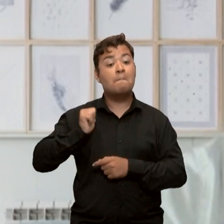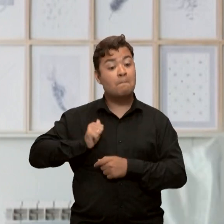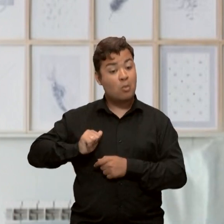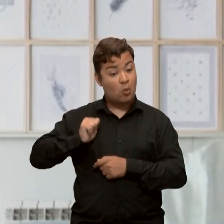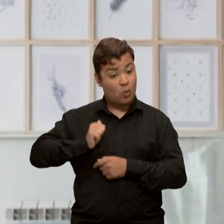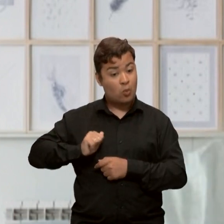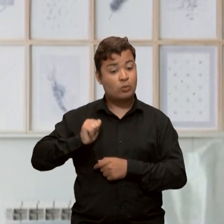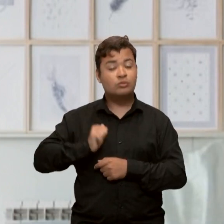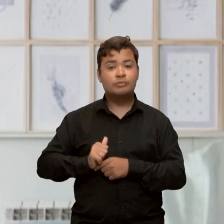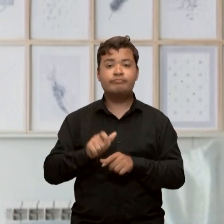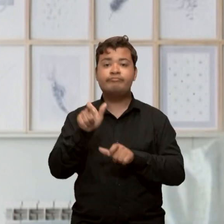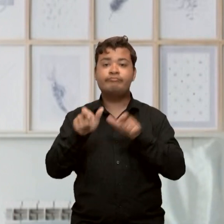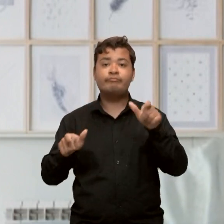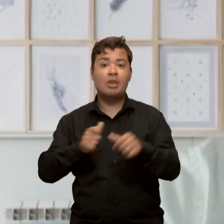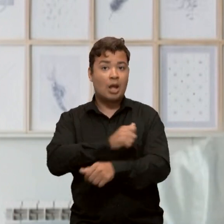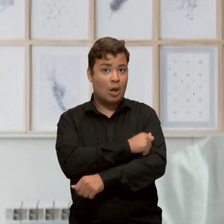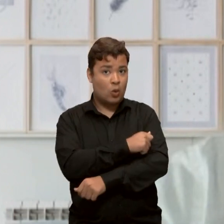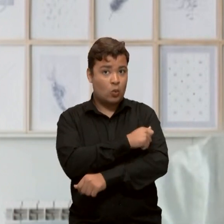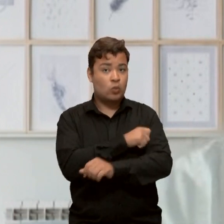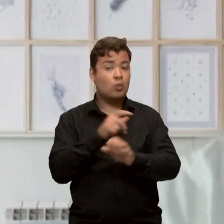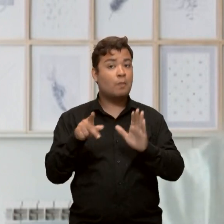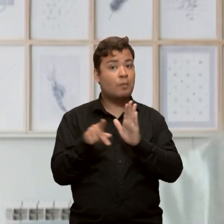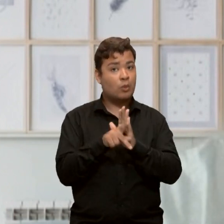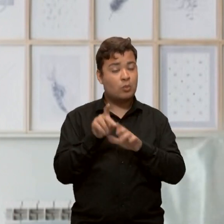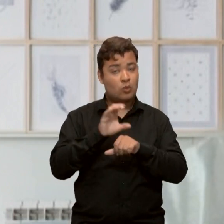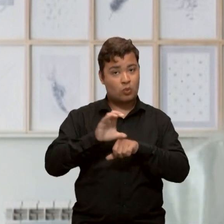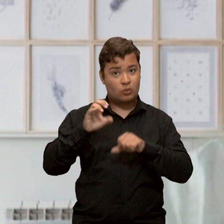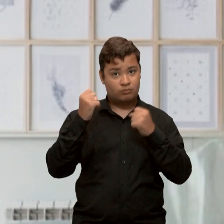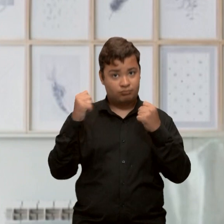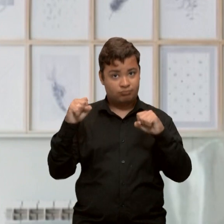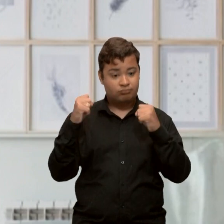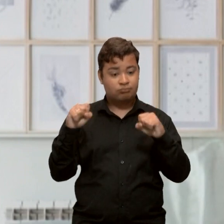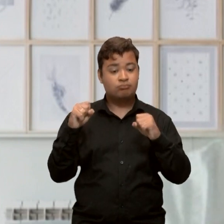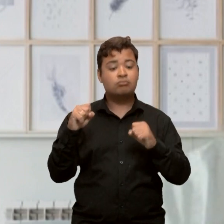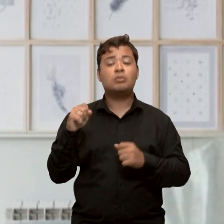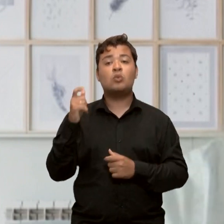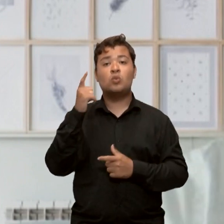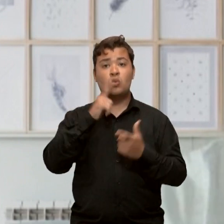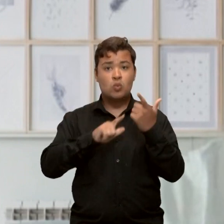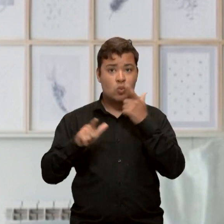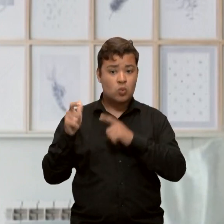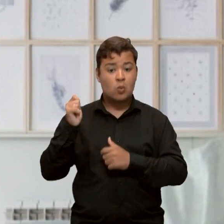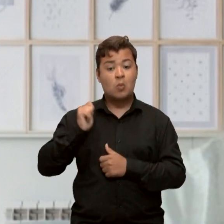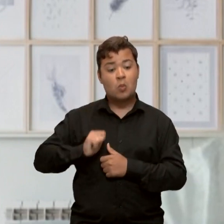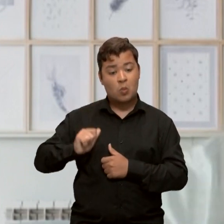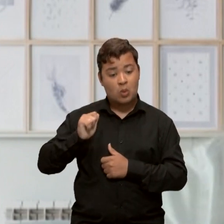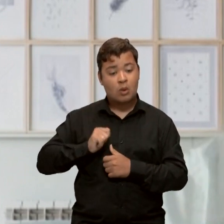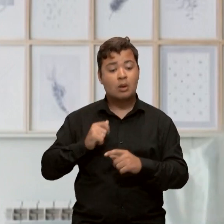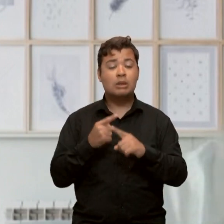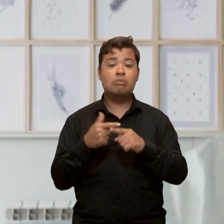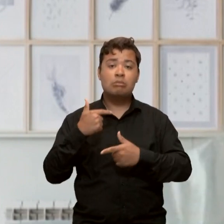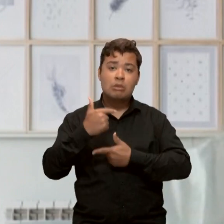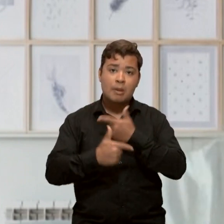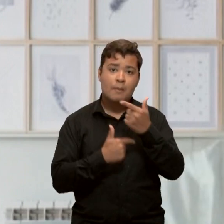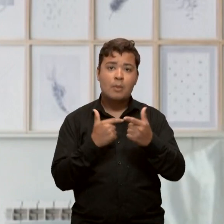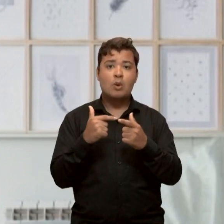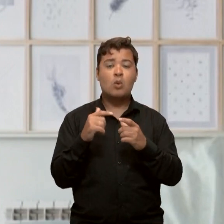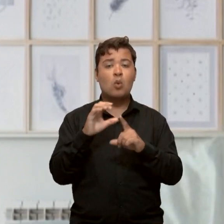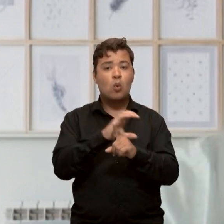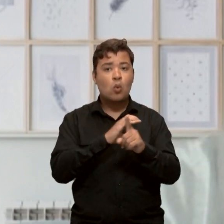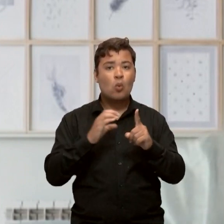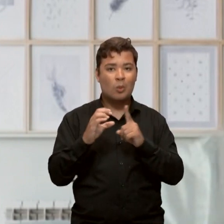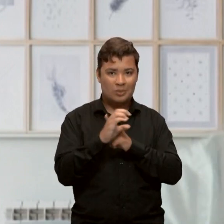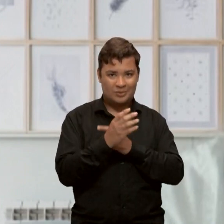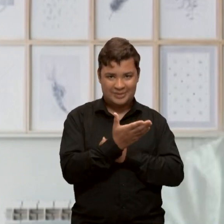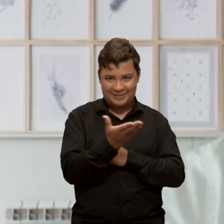né, estudantes do curso de Educação Física, que vão trabalhar com a comunidade parte do seu